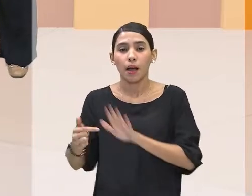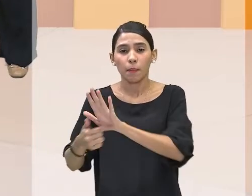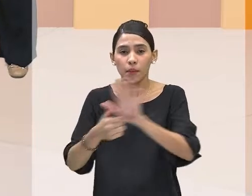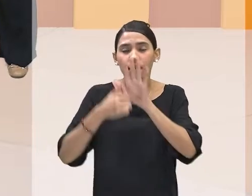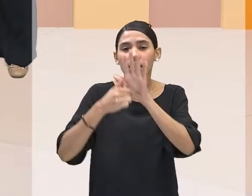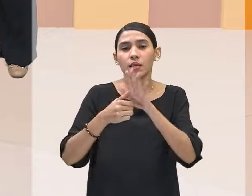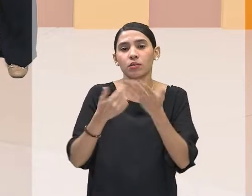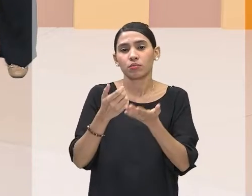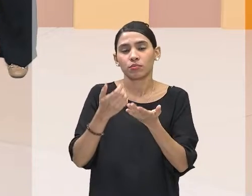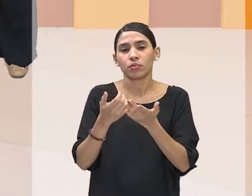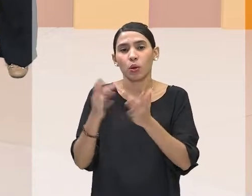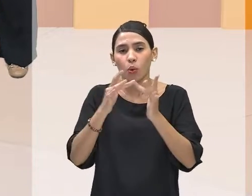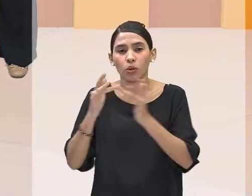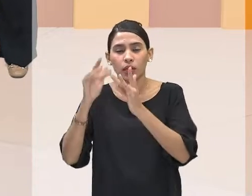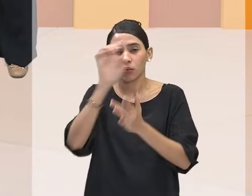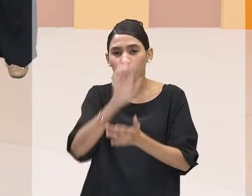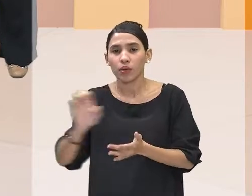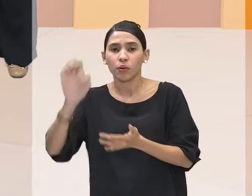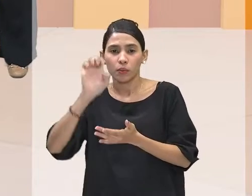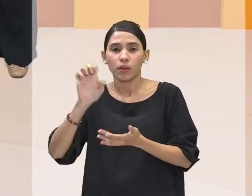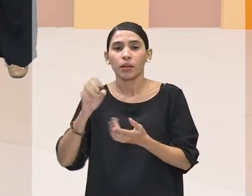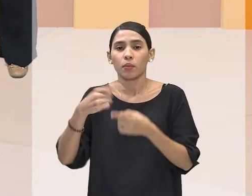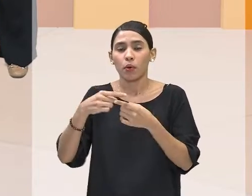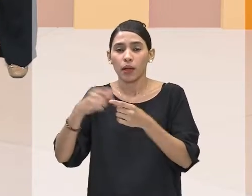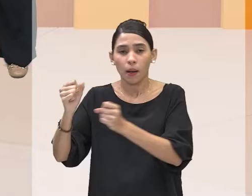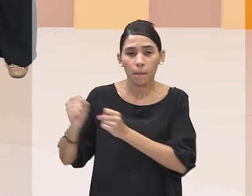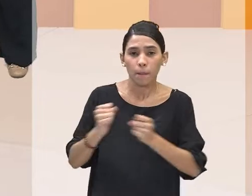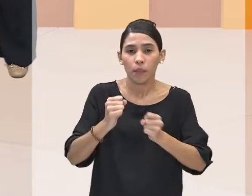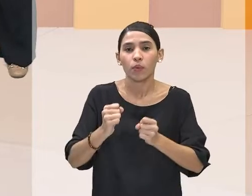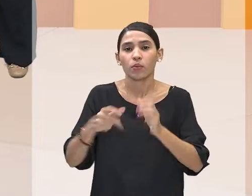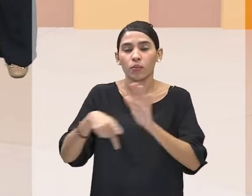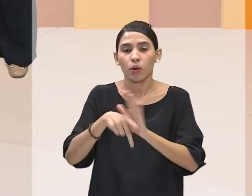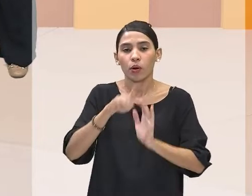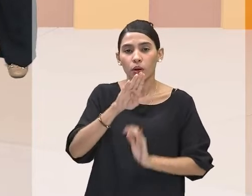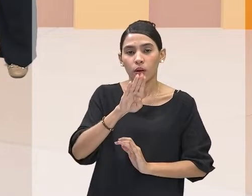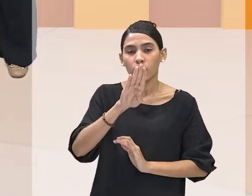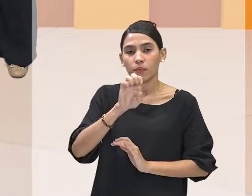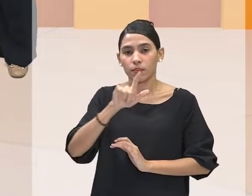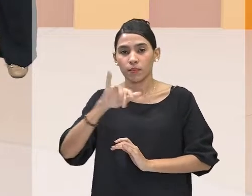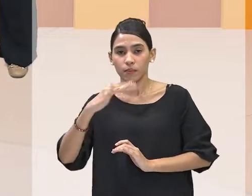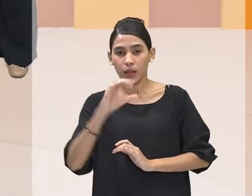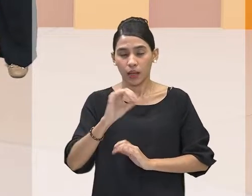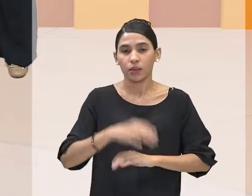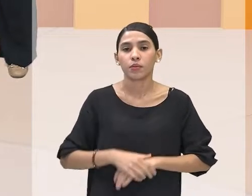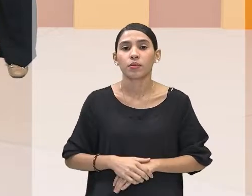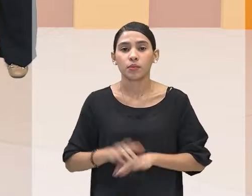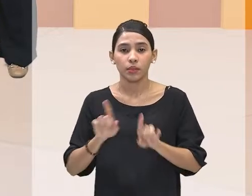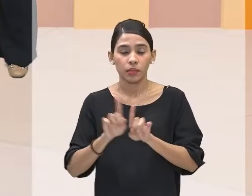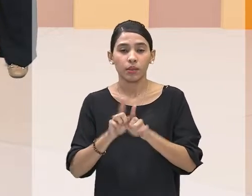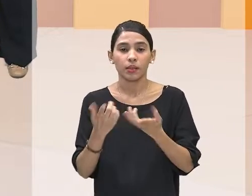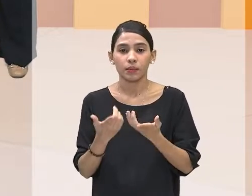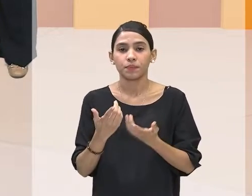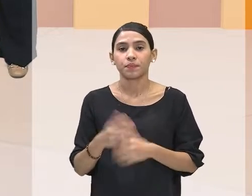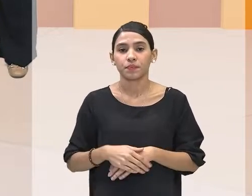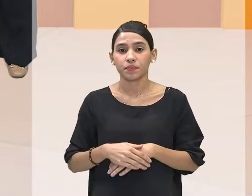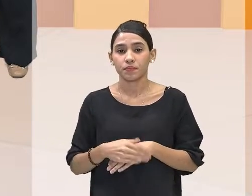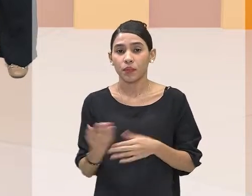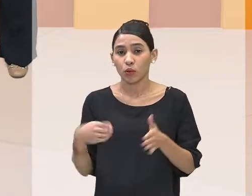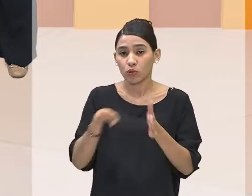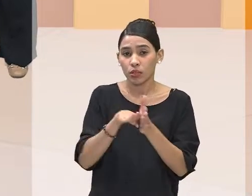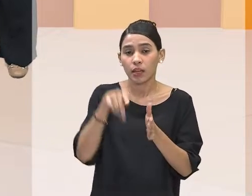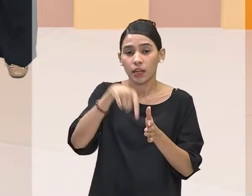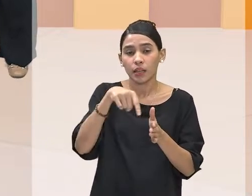europeia devido à posse do poder bélico que tinham e, é claro, ao virem para esse